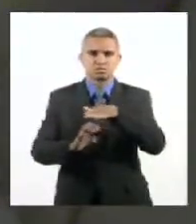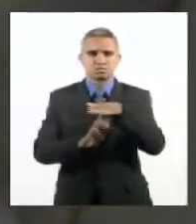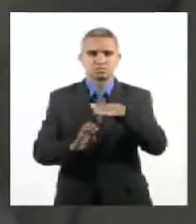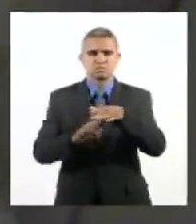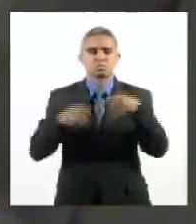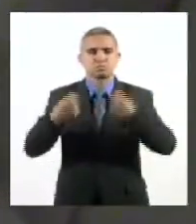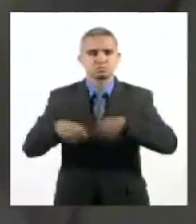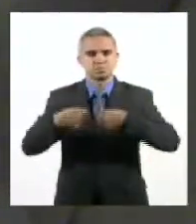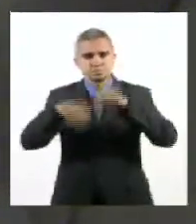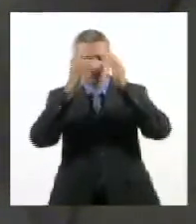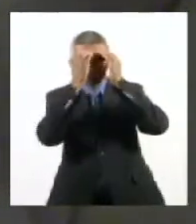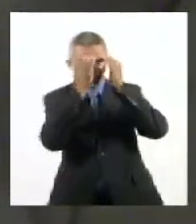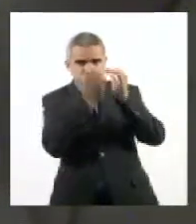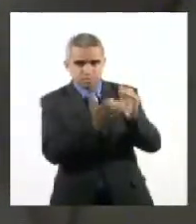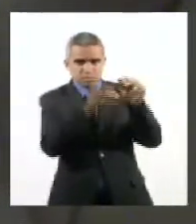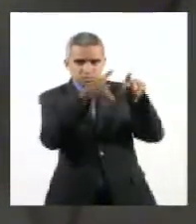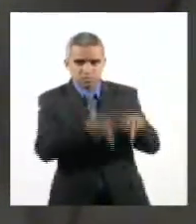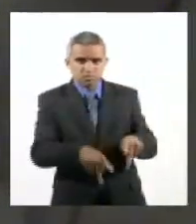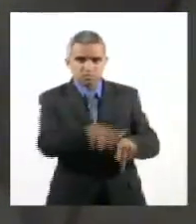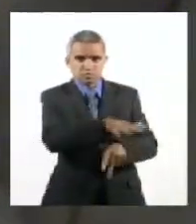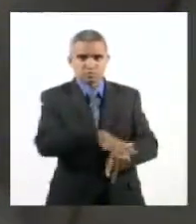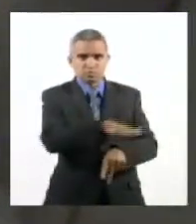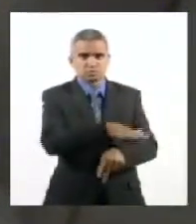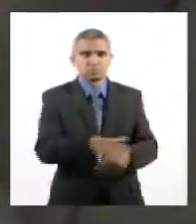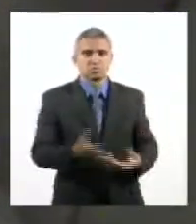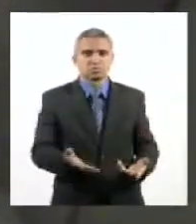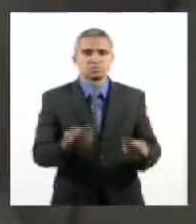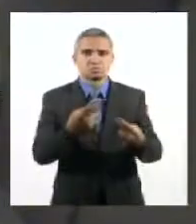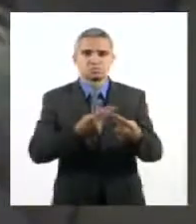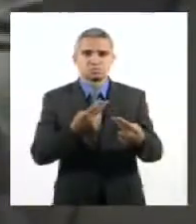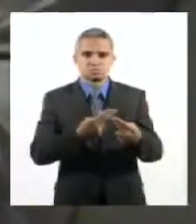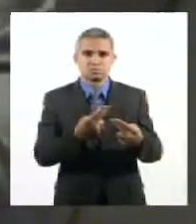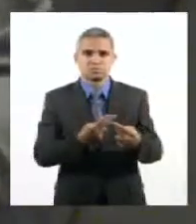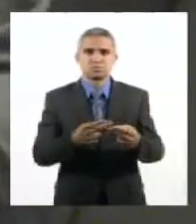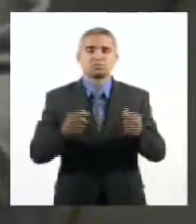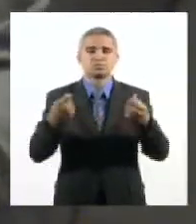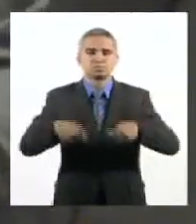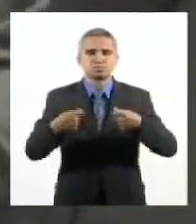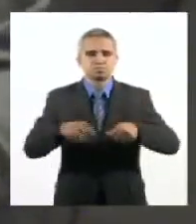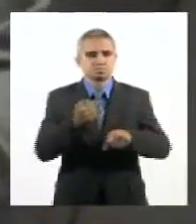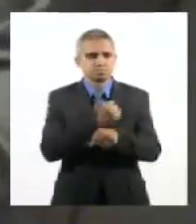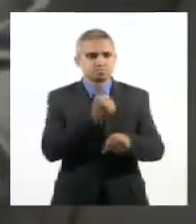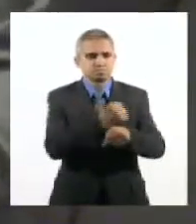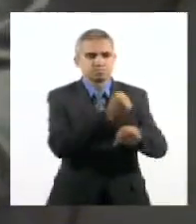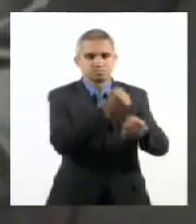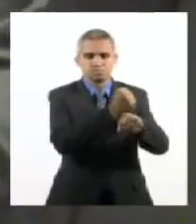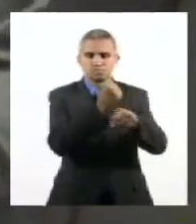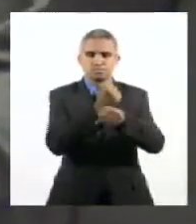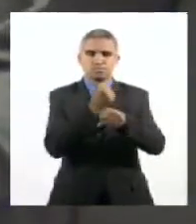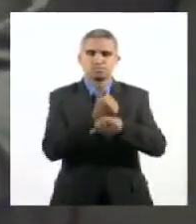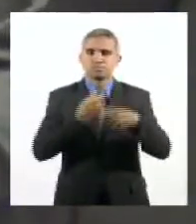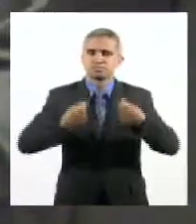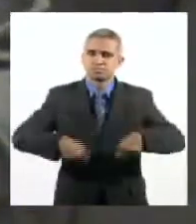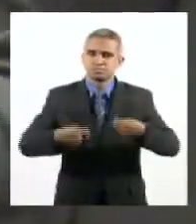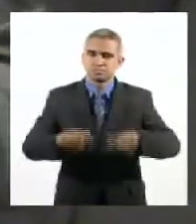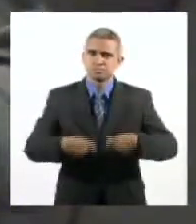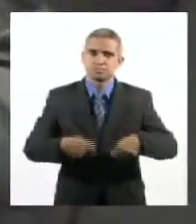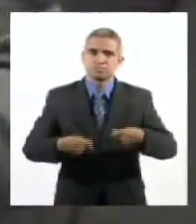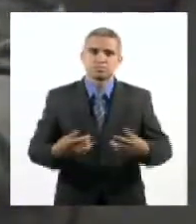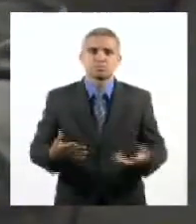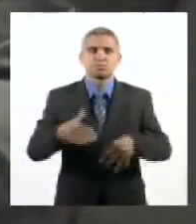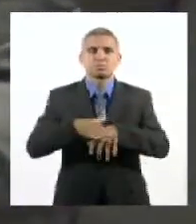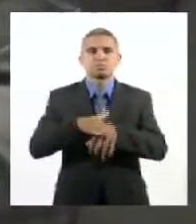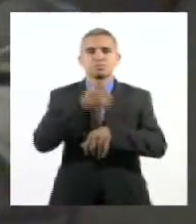trate melhor a população timonense e faça os investimentos necessários para